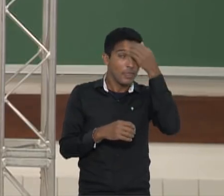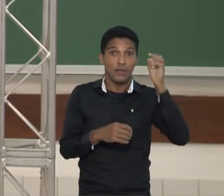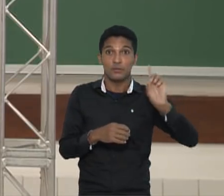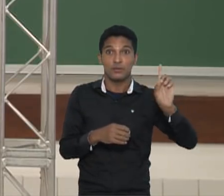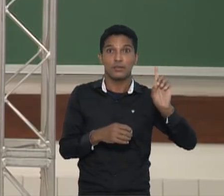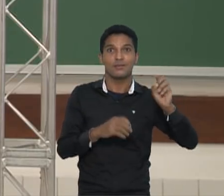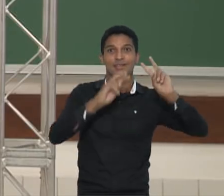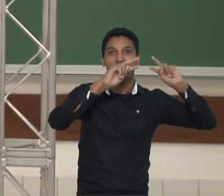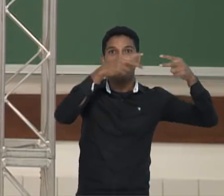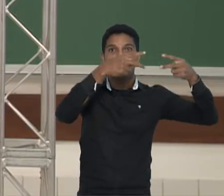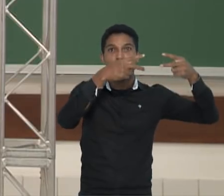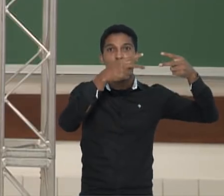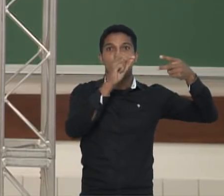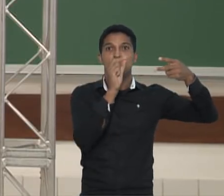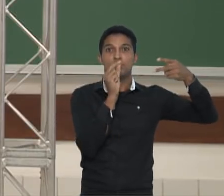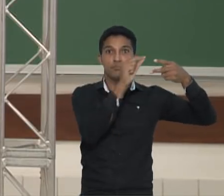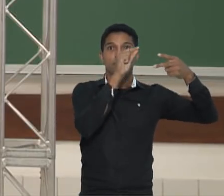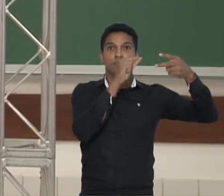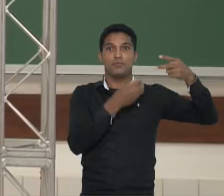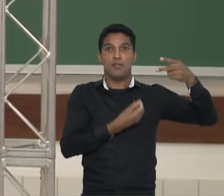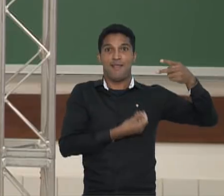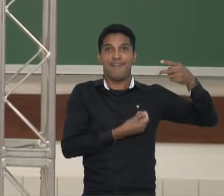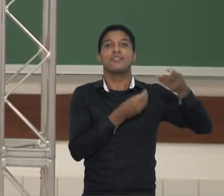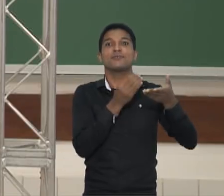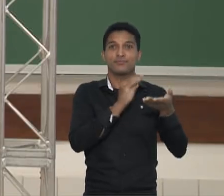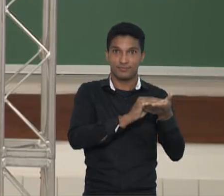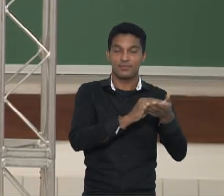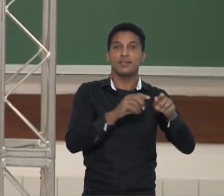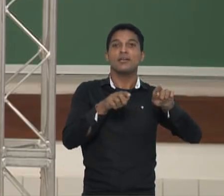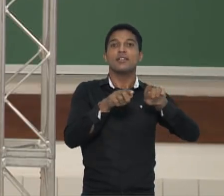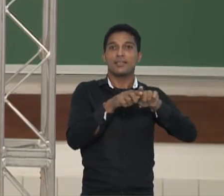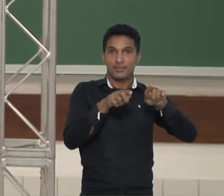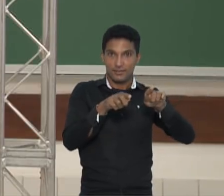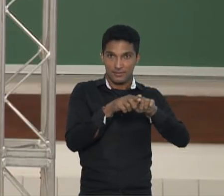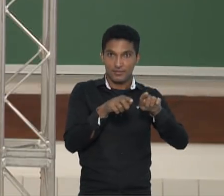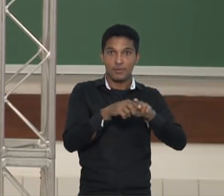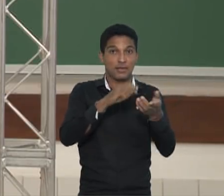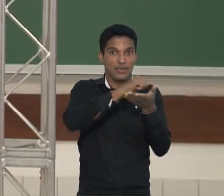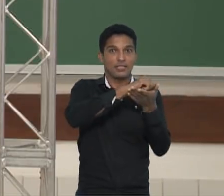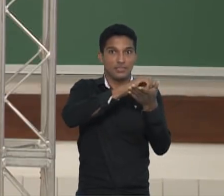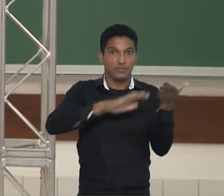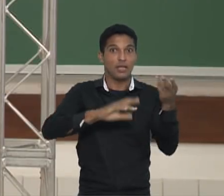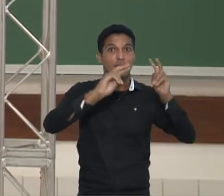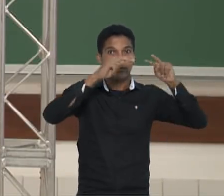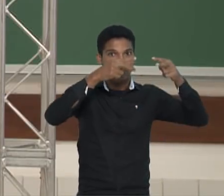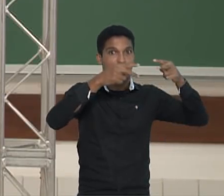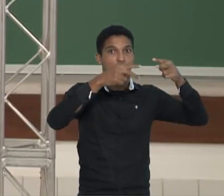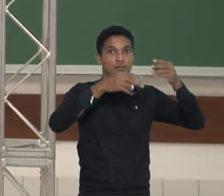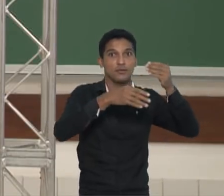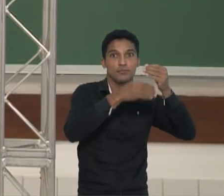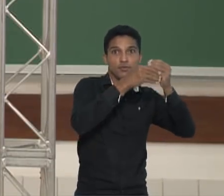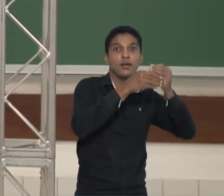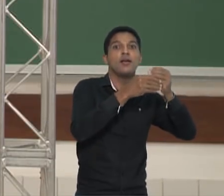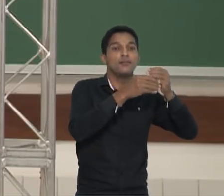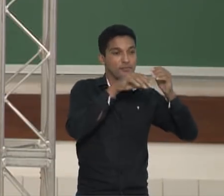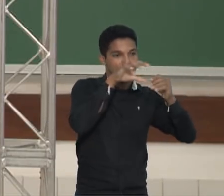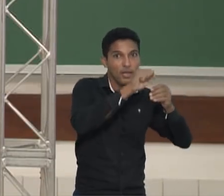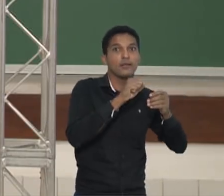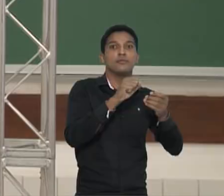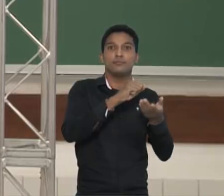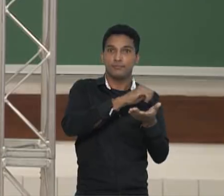no link de presença e também de realizar a tarefa que está no anexo.